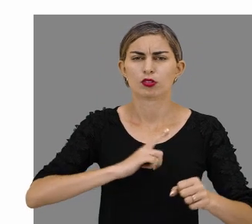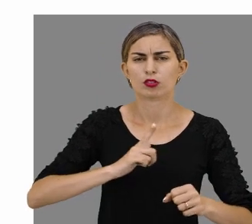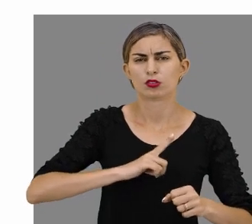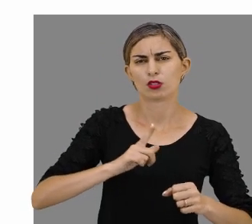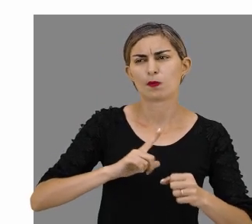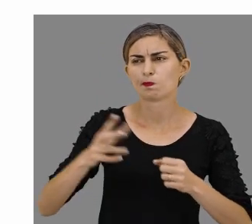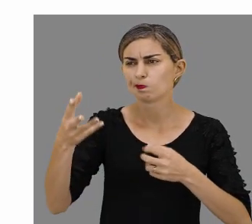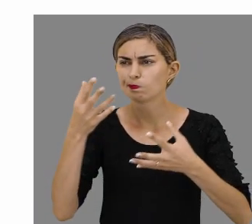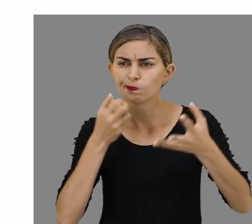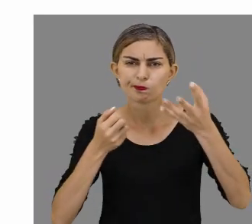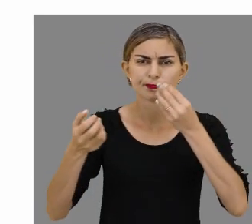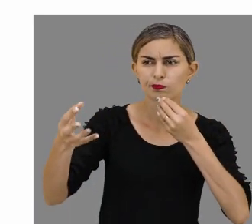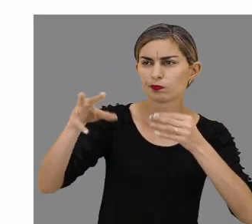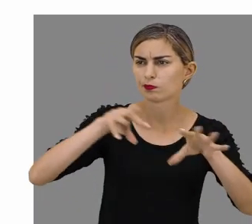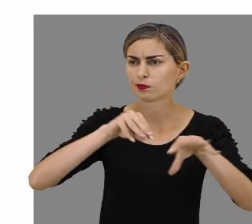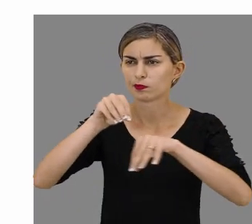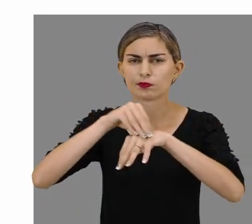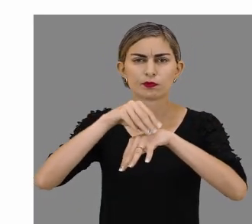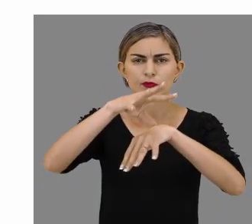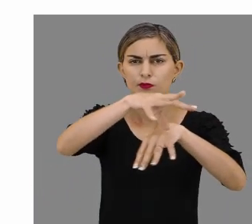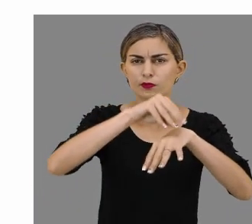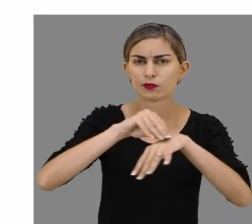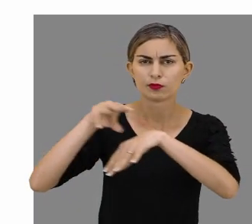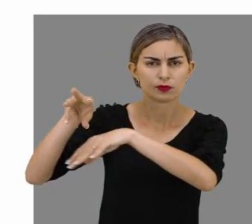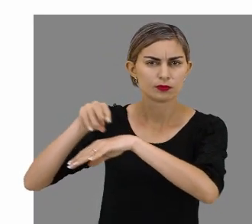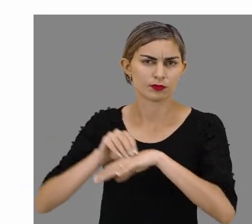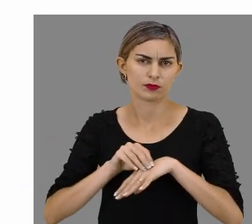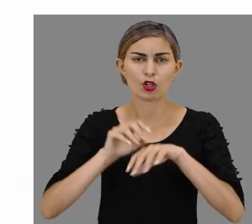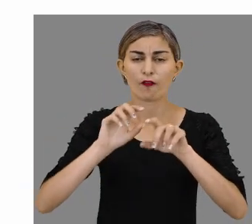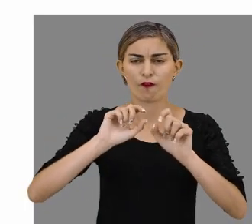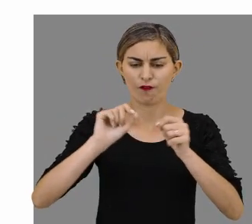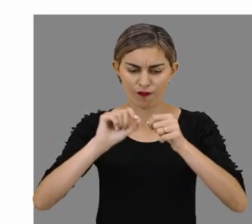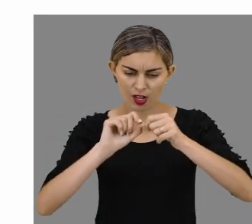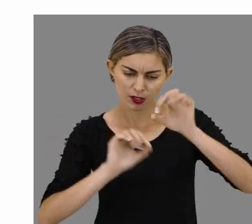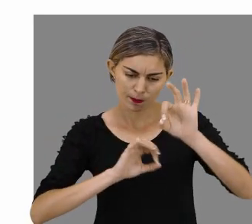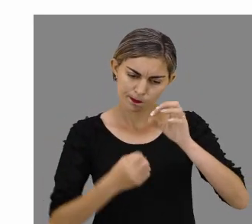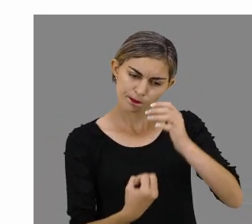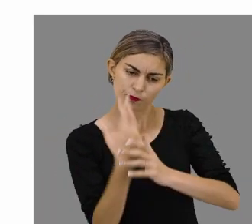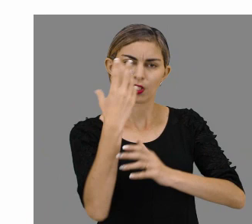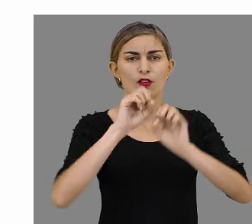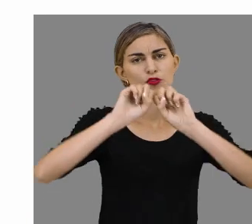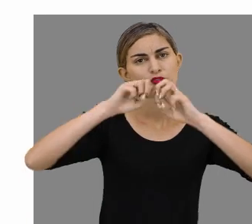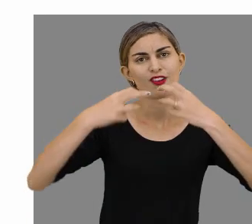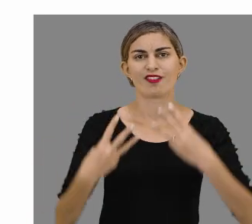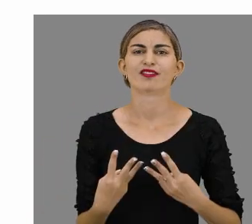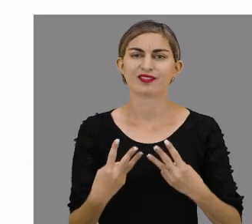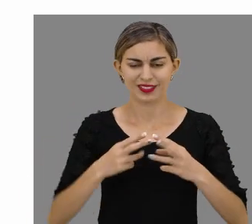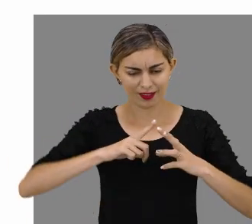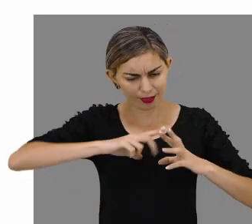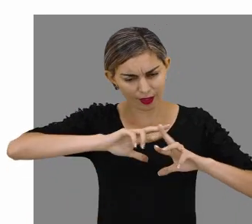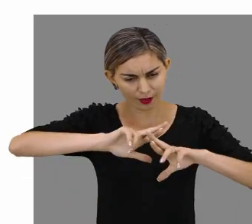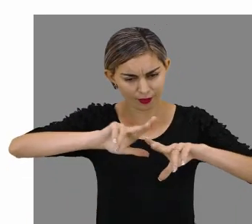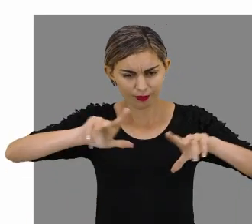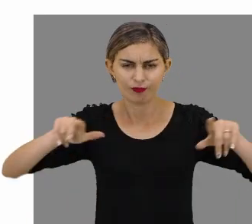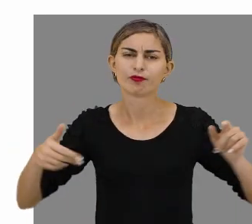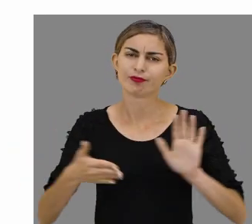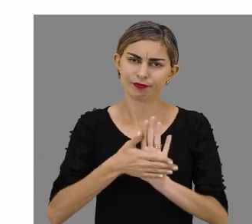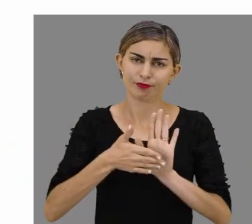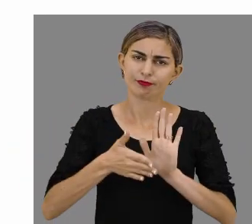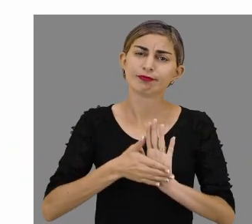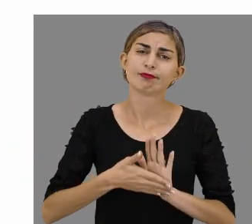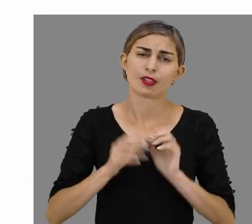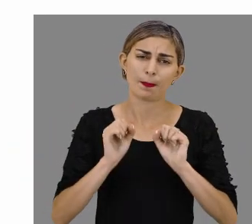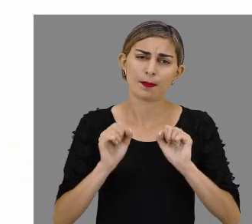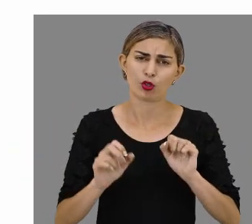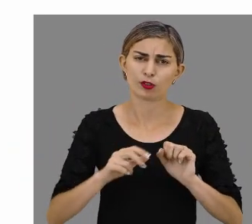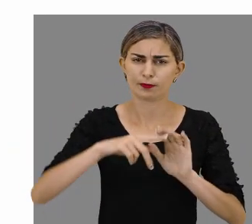obter a abstração do mundo para transformar isso num software. Como eu havia dito, existem diferentes paradigmas